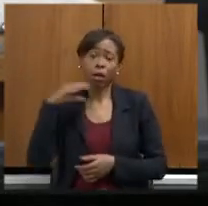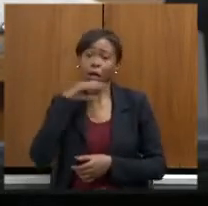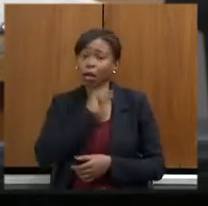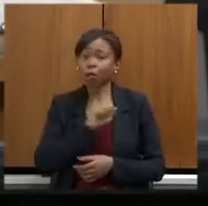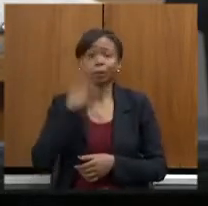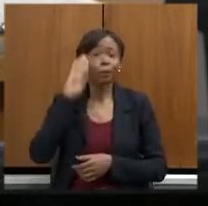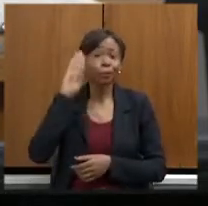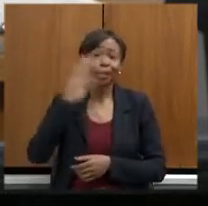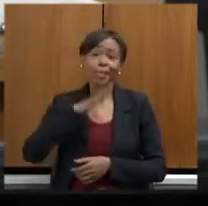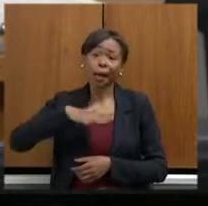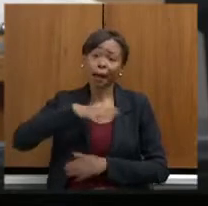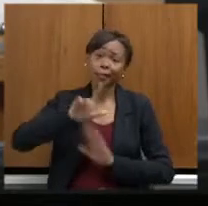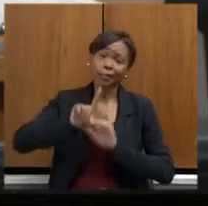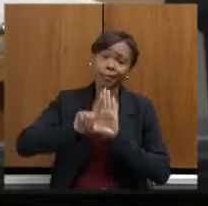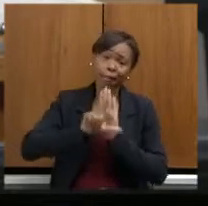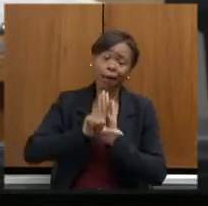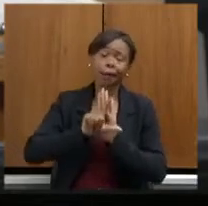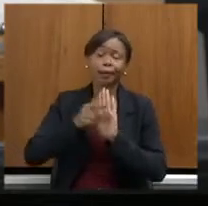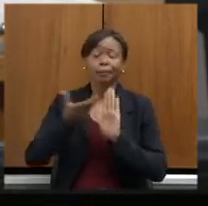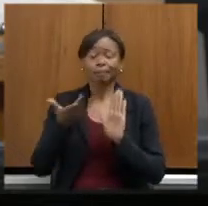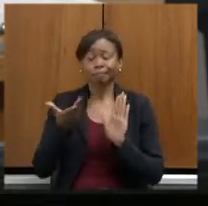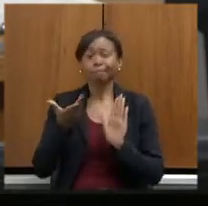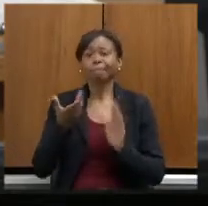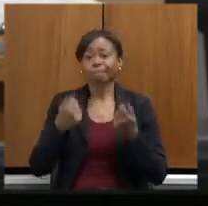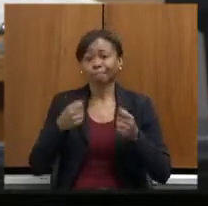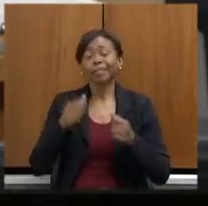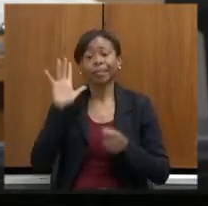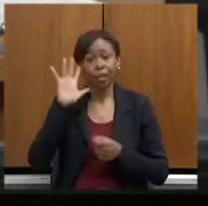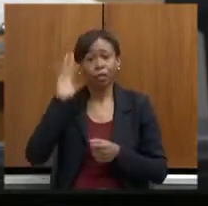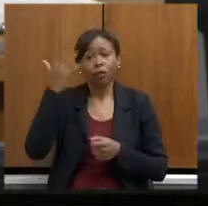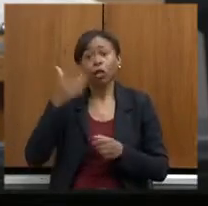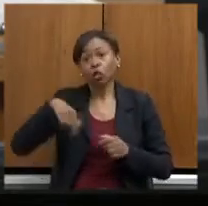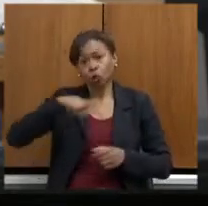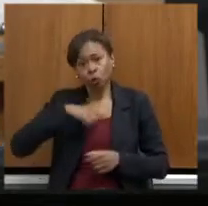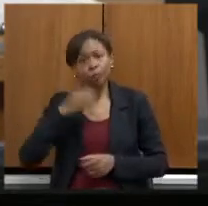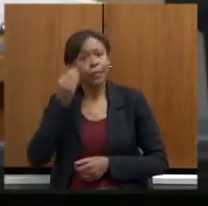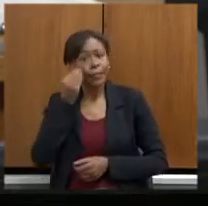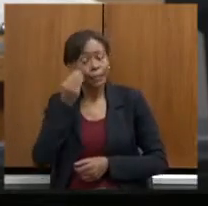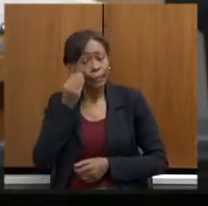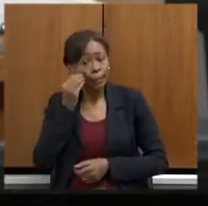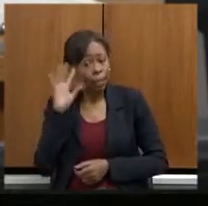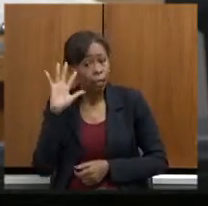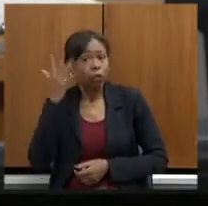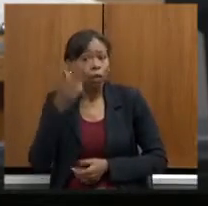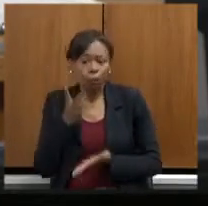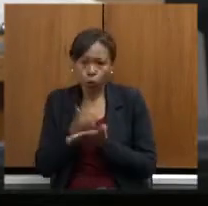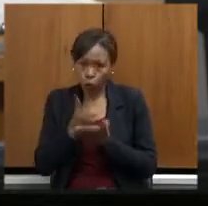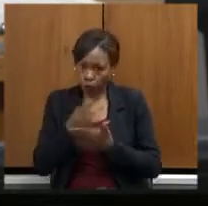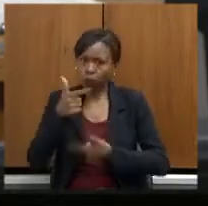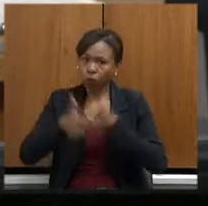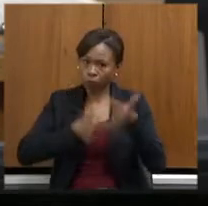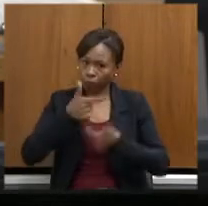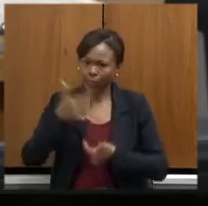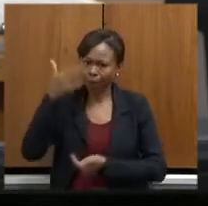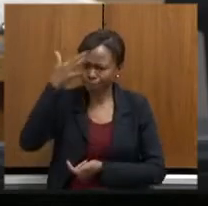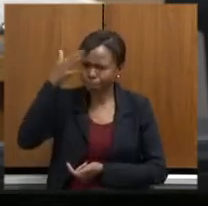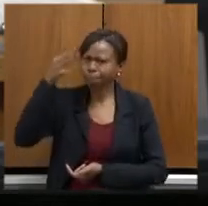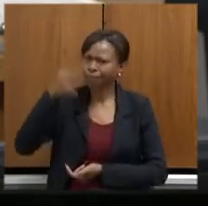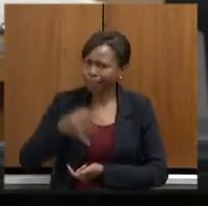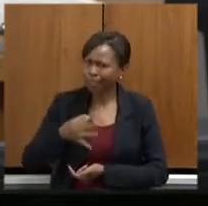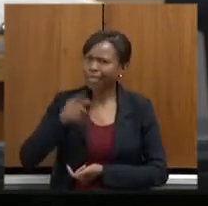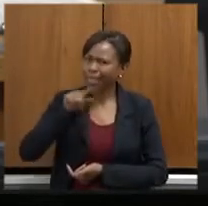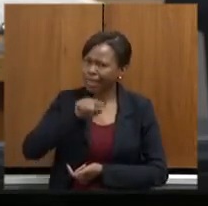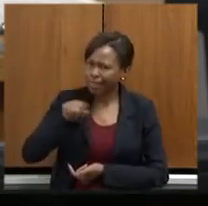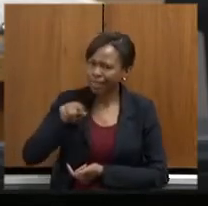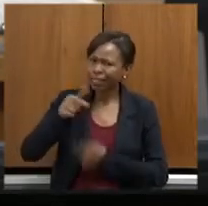na legislação é a gente vai tentar rever para dar sequência deste trabalho pode ter certeza que a